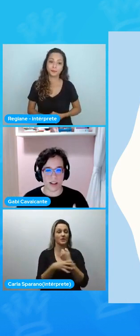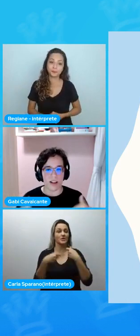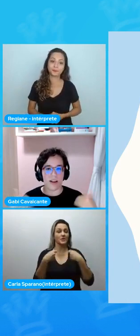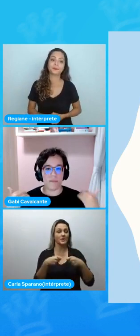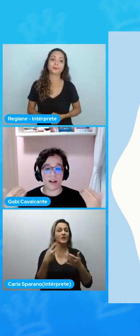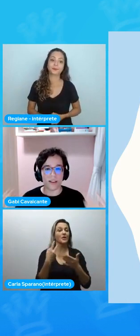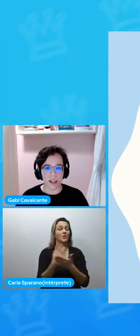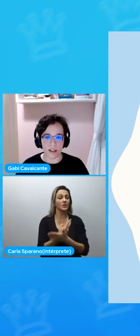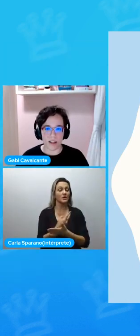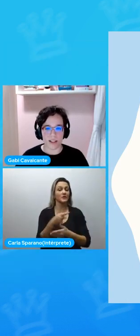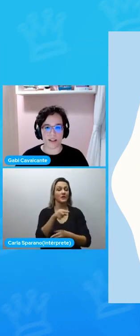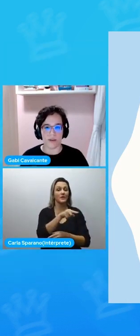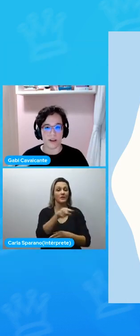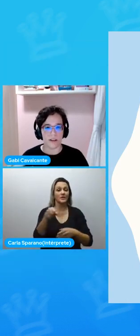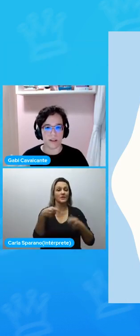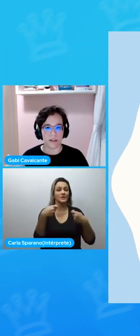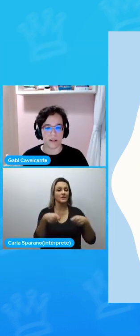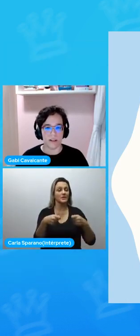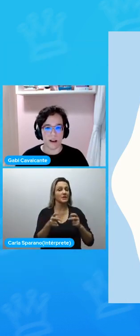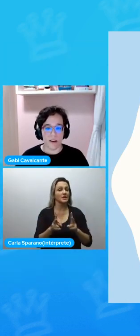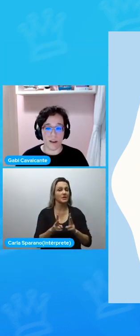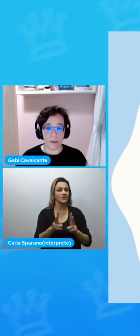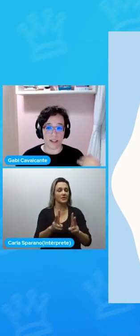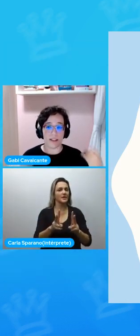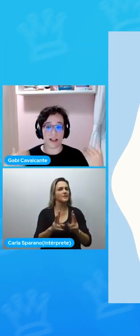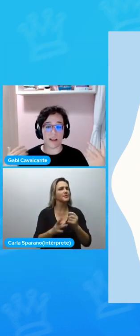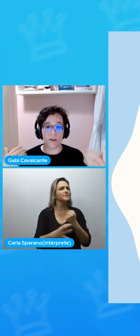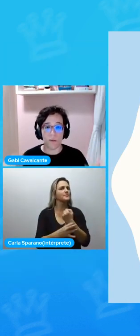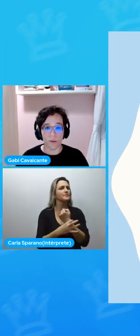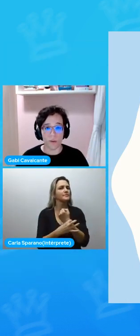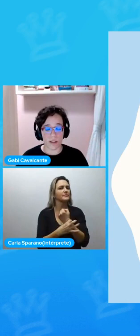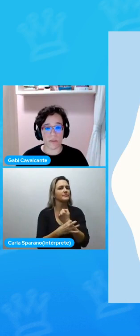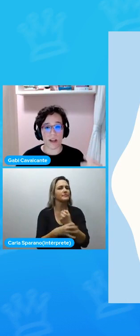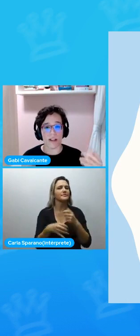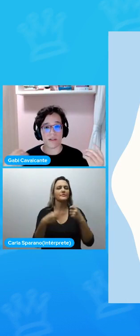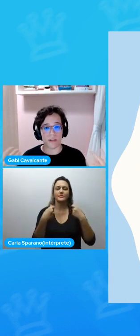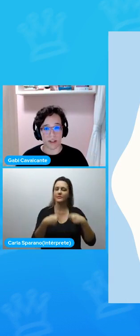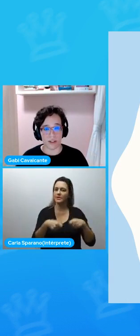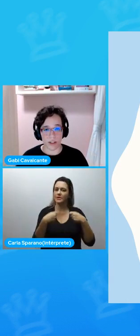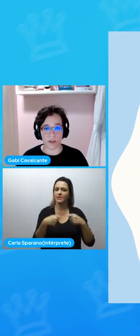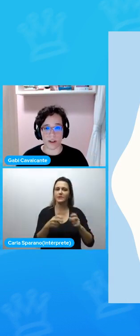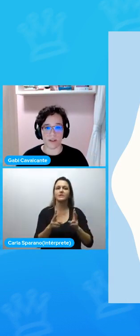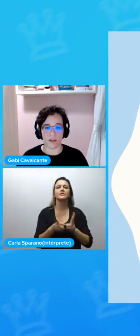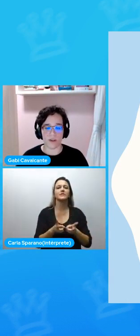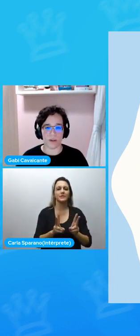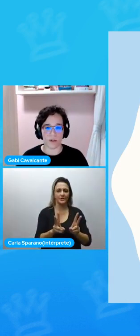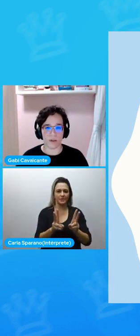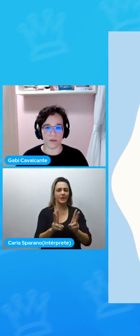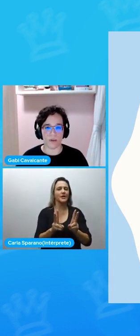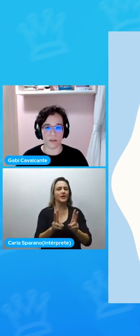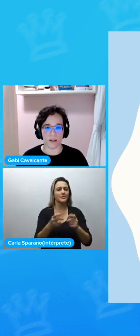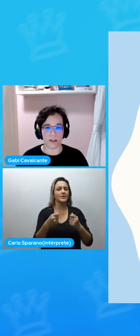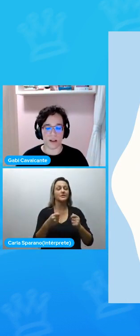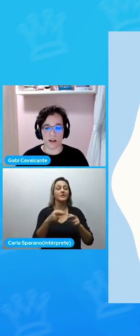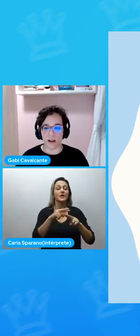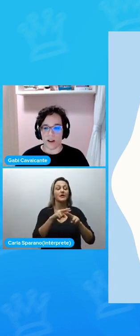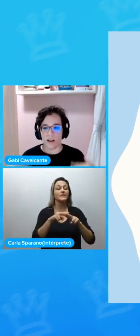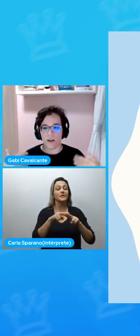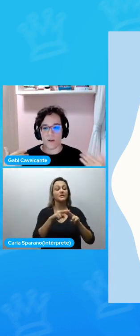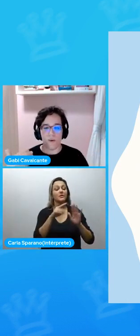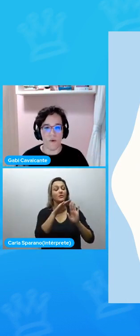mantendo essa segurança. Vai precisar que constantemente vocês estejam revisando o código de conduta.